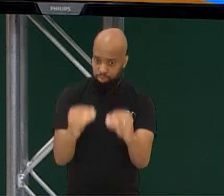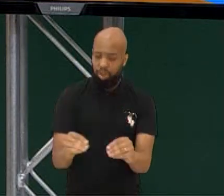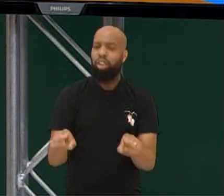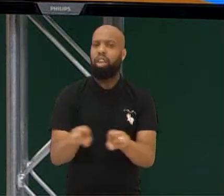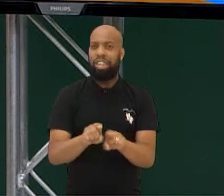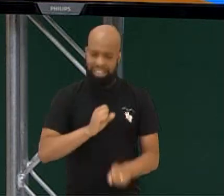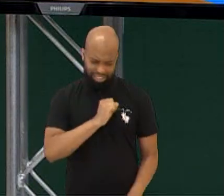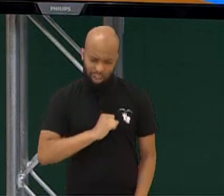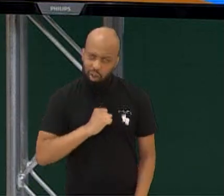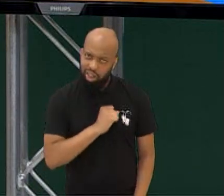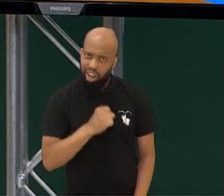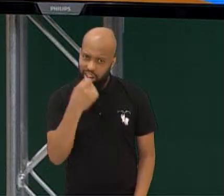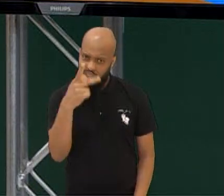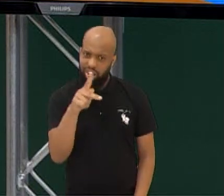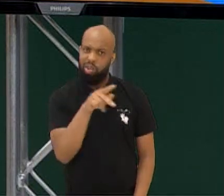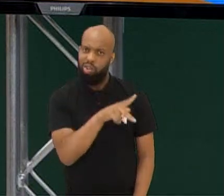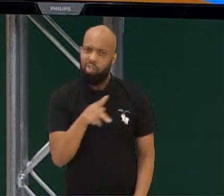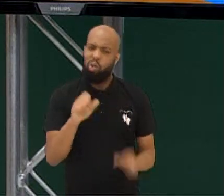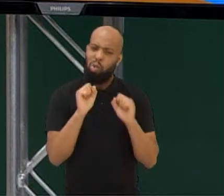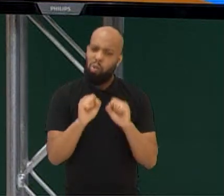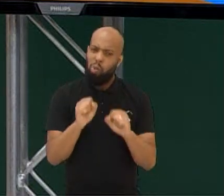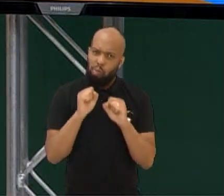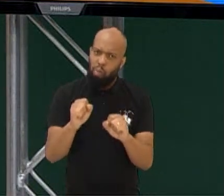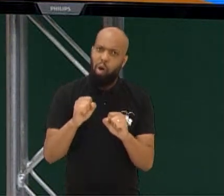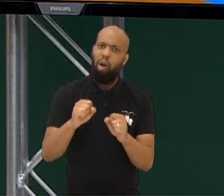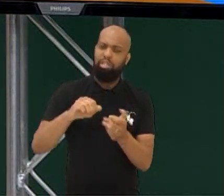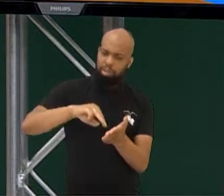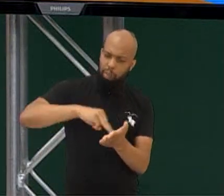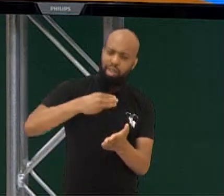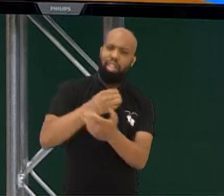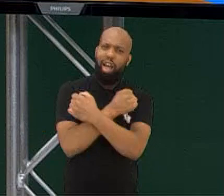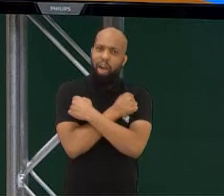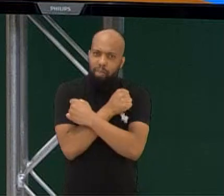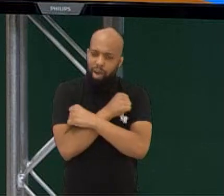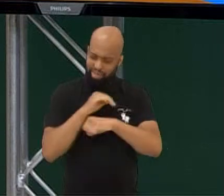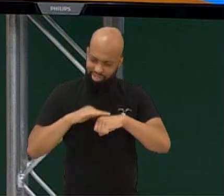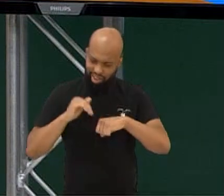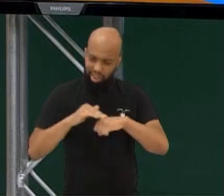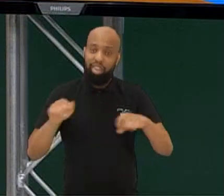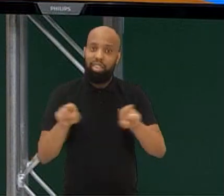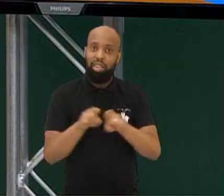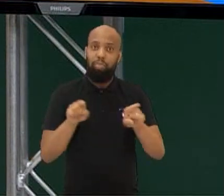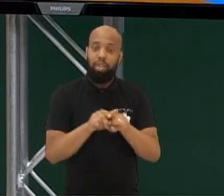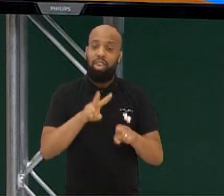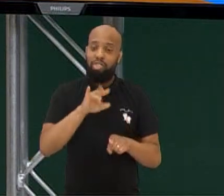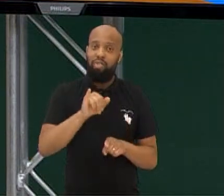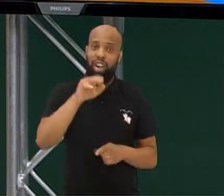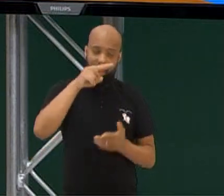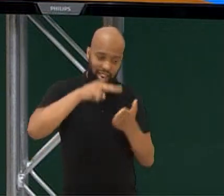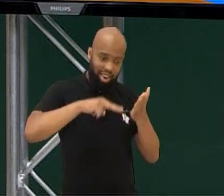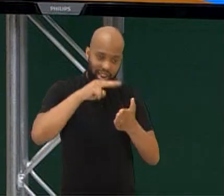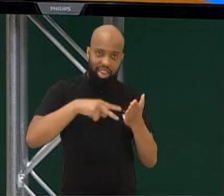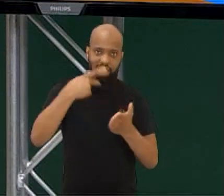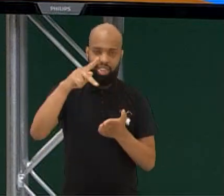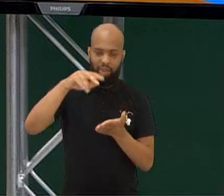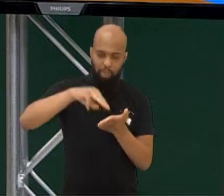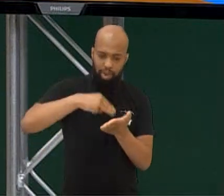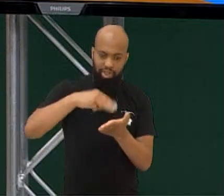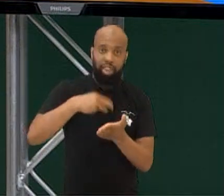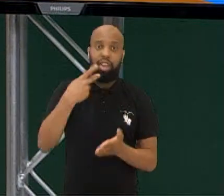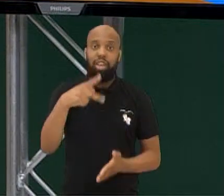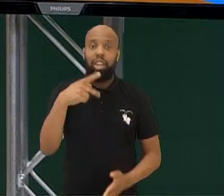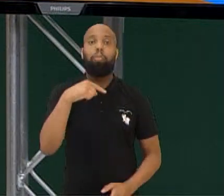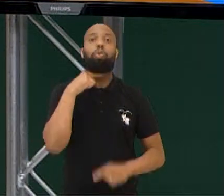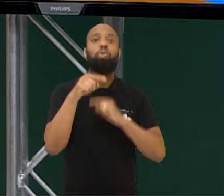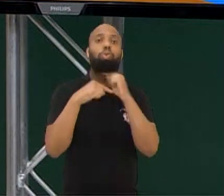seu professor, mande aquele abraço, aquele carinho, né? E a gente vai transmitir a sua mensagem aqui. Não esqueça de mandar também as